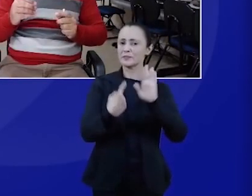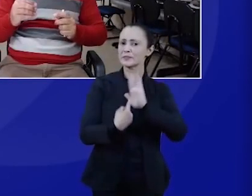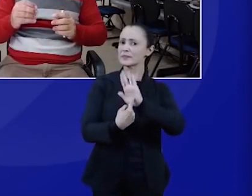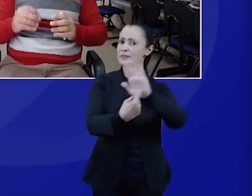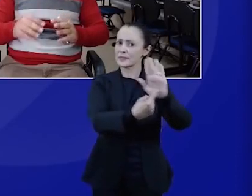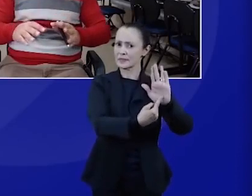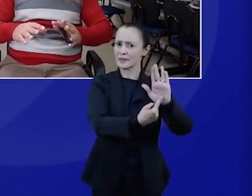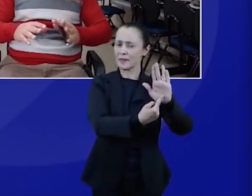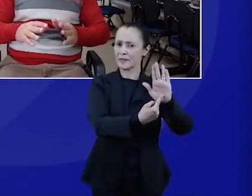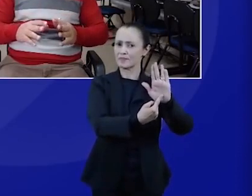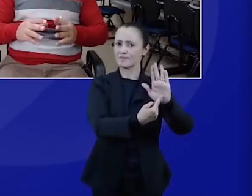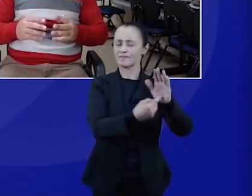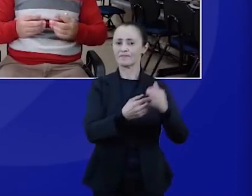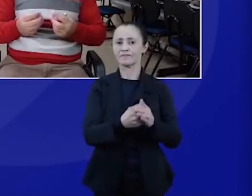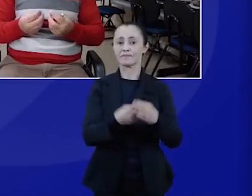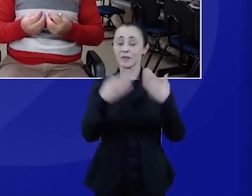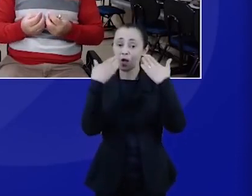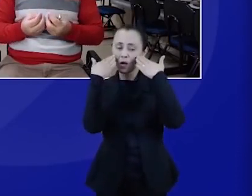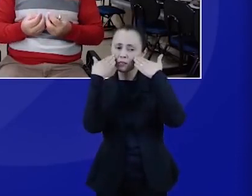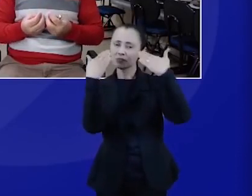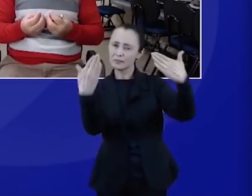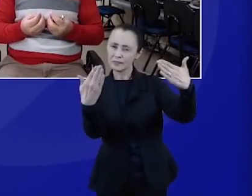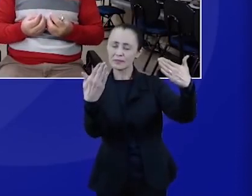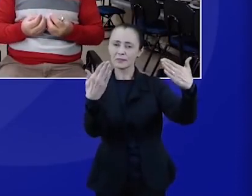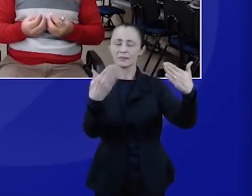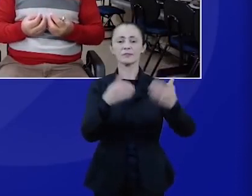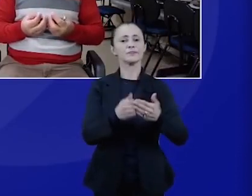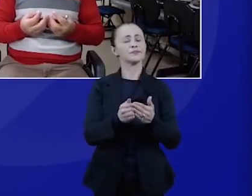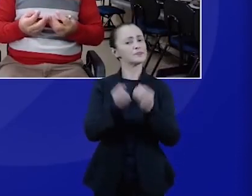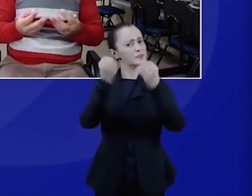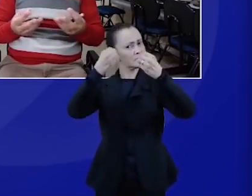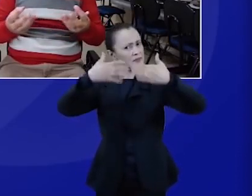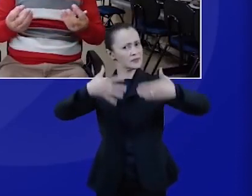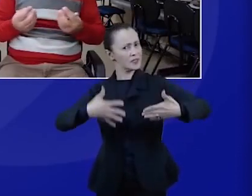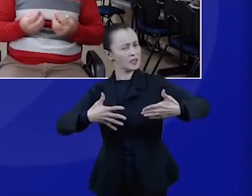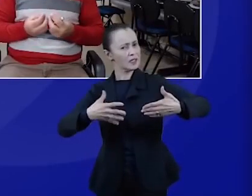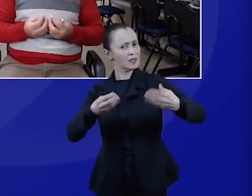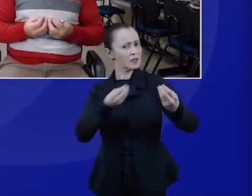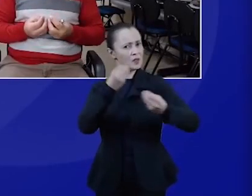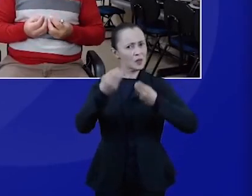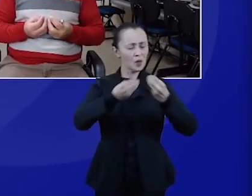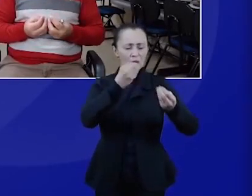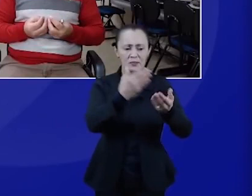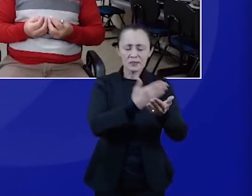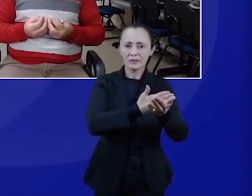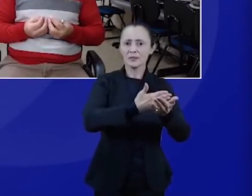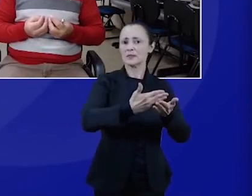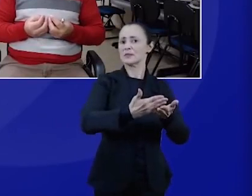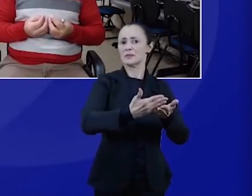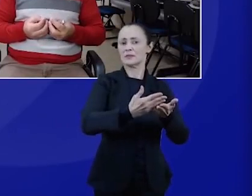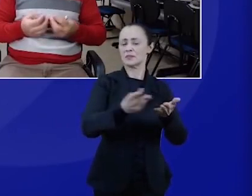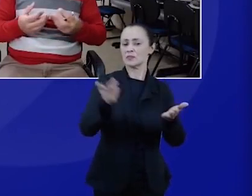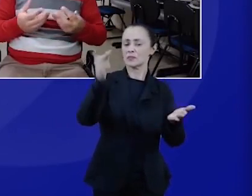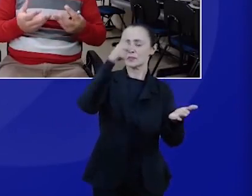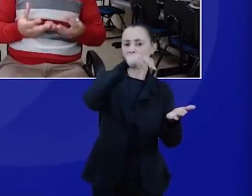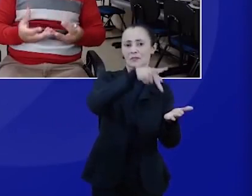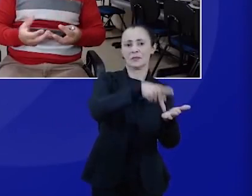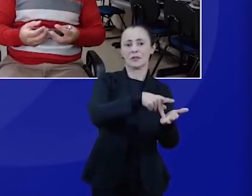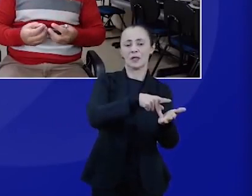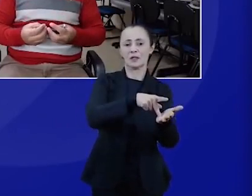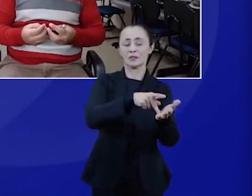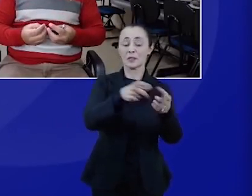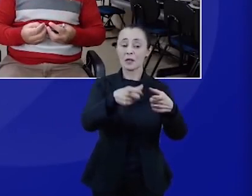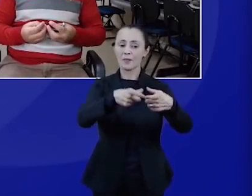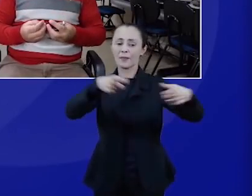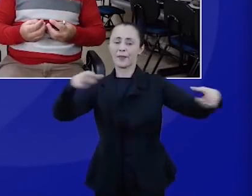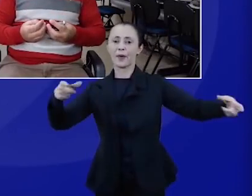atenção de vocês, e nós vamos falar um pouquinho sobre esses princípios que são reafirmados, né, e ampliados por